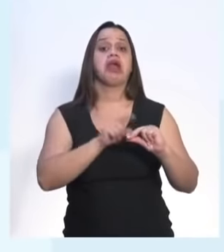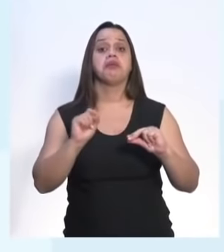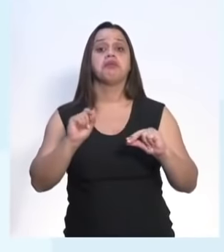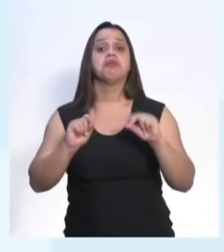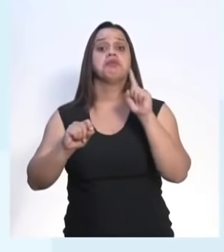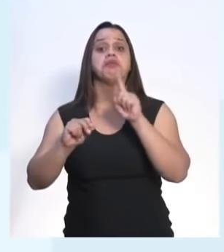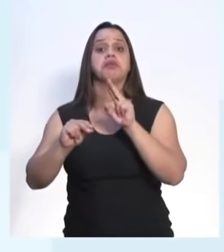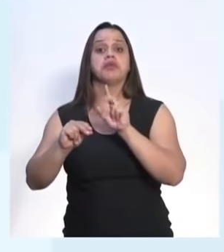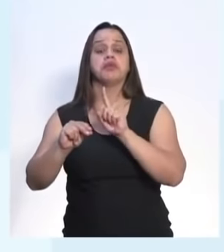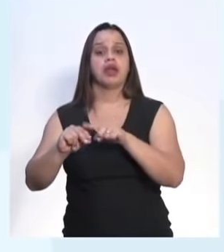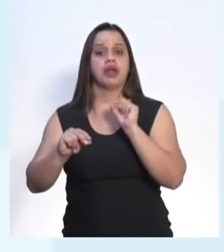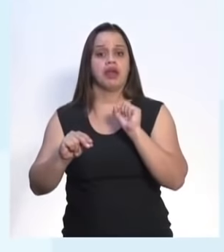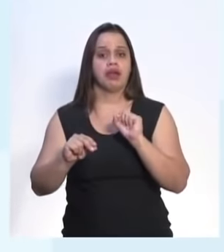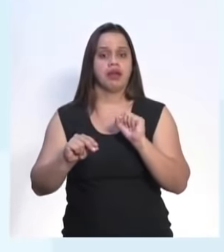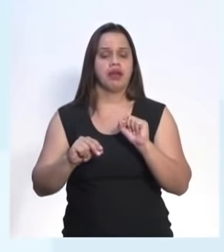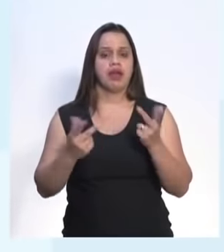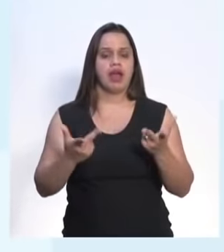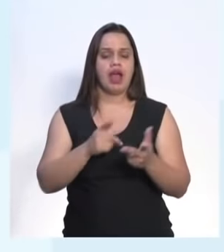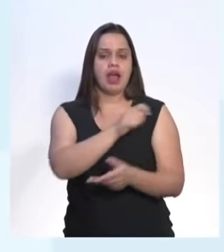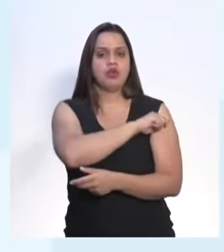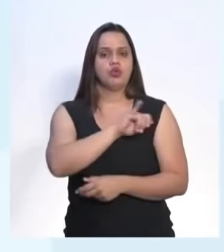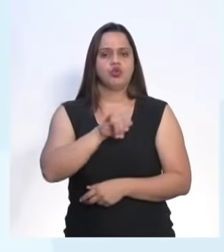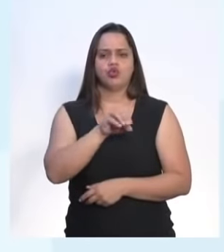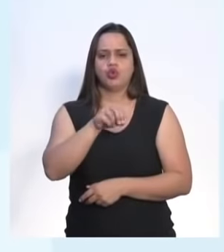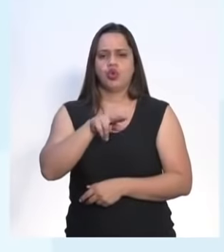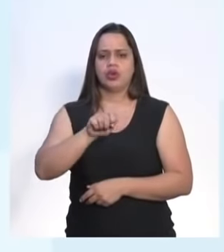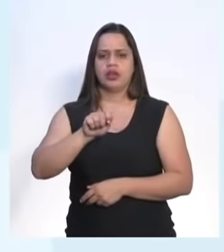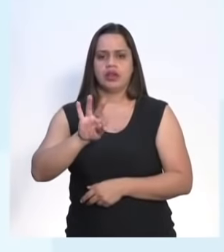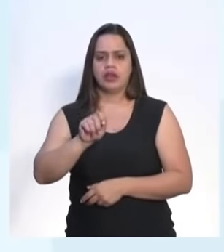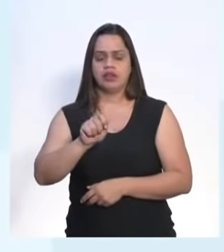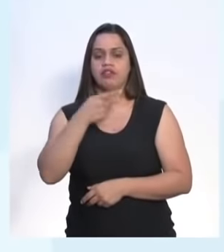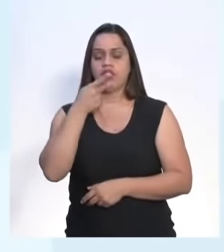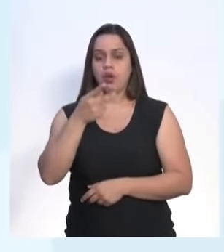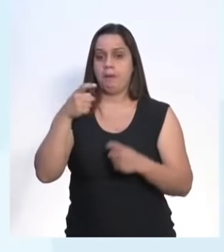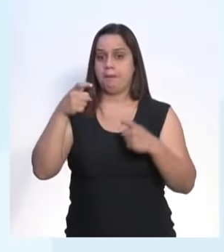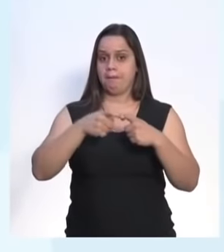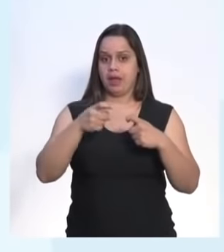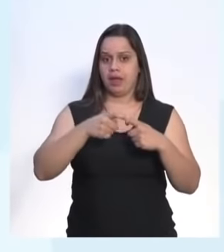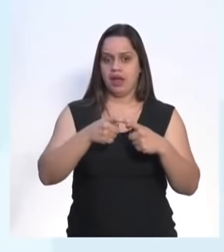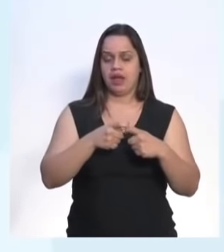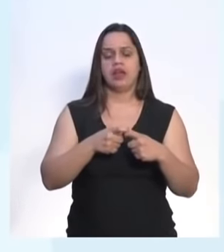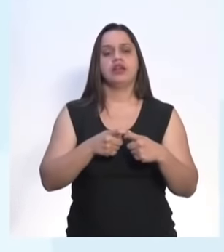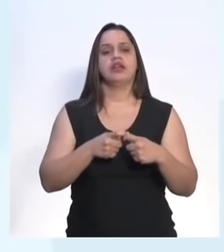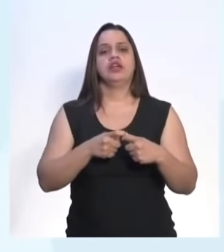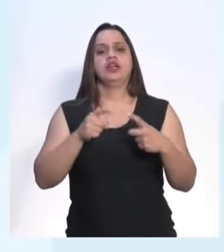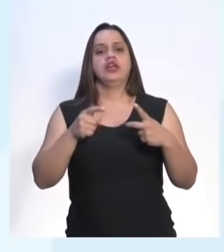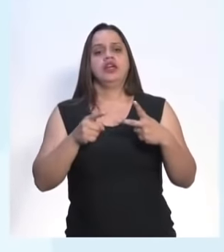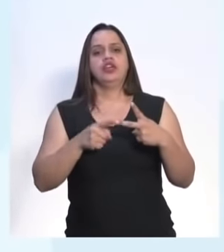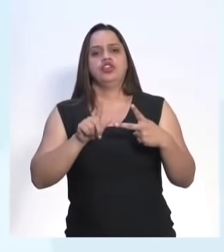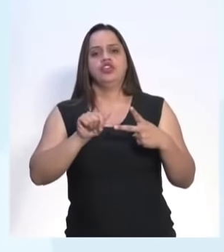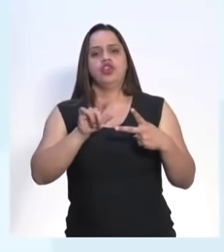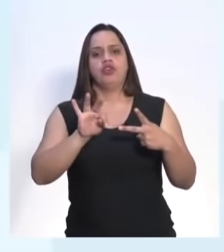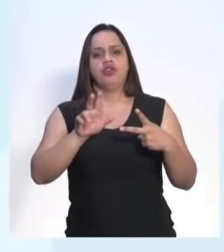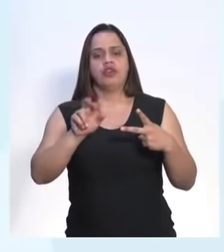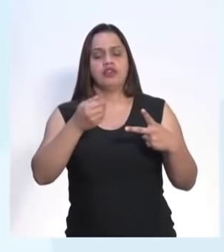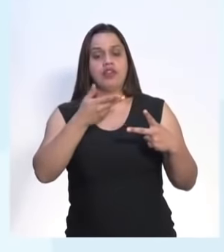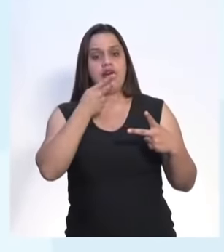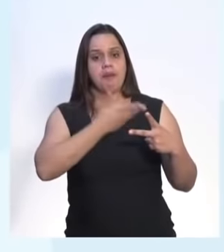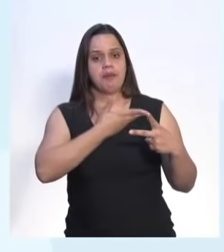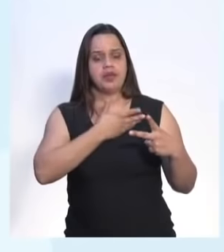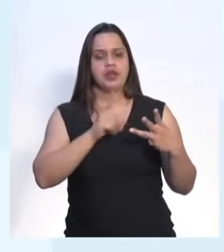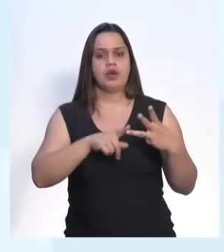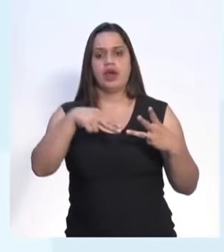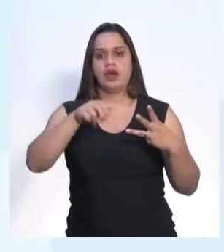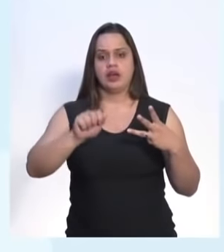diálogo. Alguém colocou já. Jonathan, médicos. Já apareceu pra ti? Eu tô aqui esperando. A Giovana, amigos. Ana Lívia,